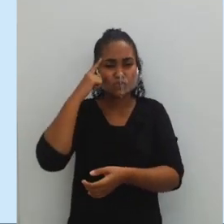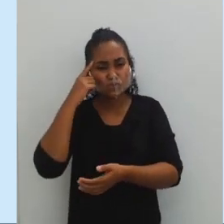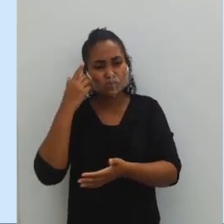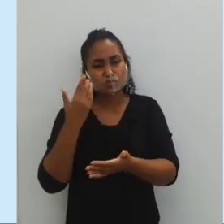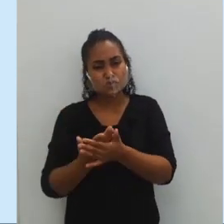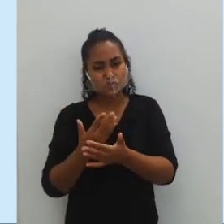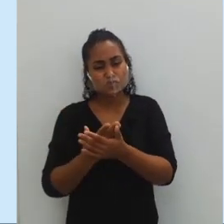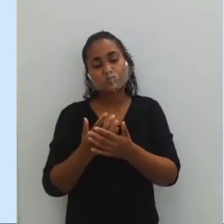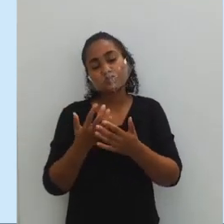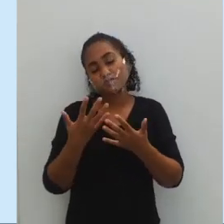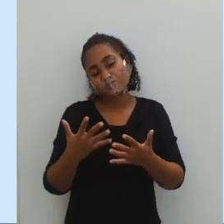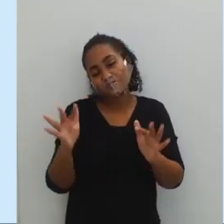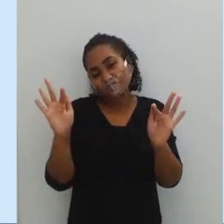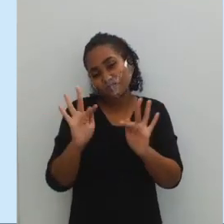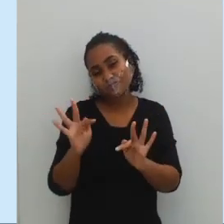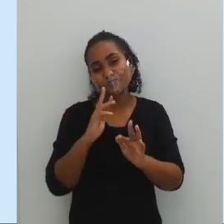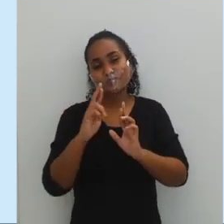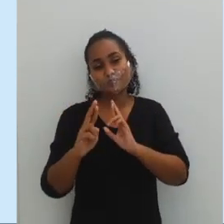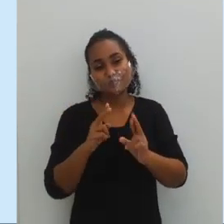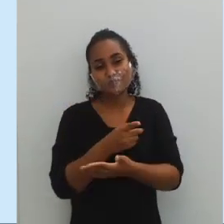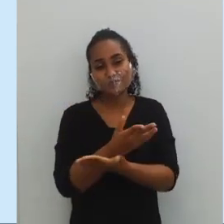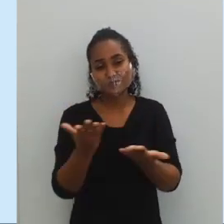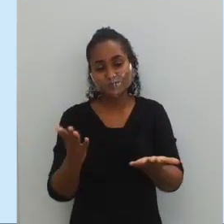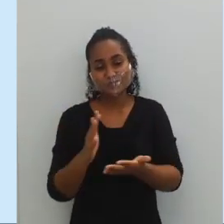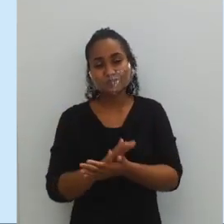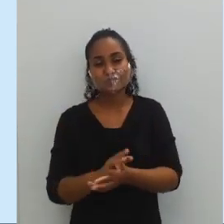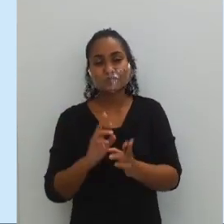Qualquer dúvida sobre a aula, ficarei muito feliz em